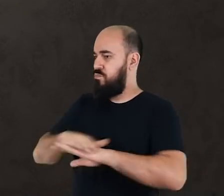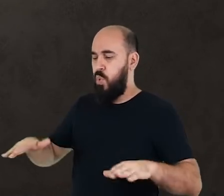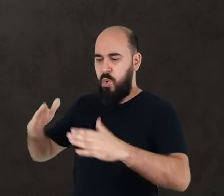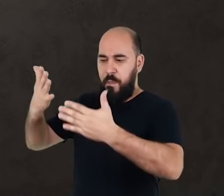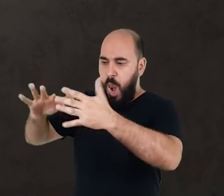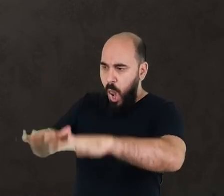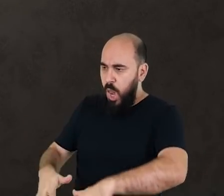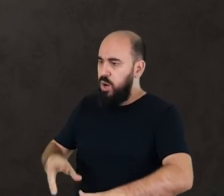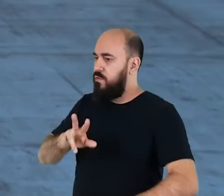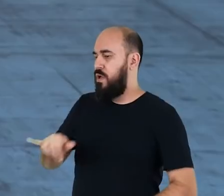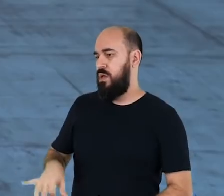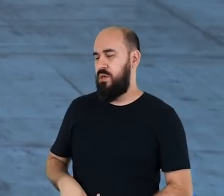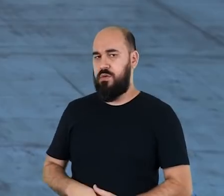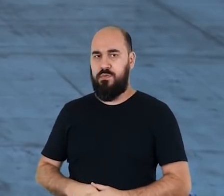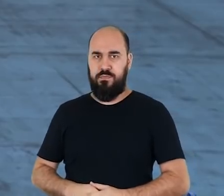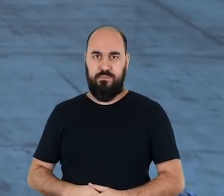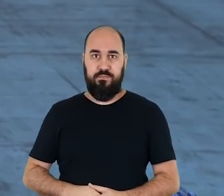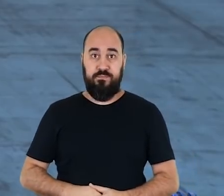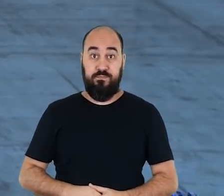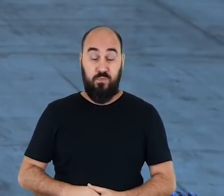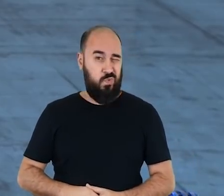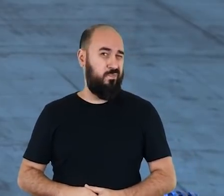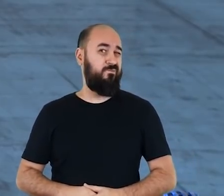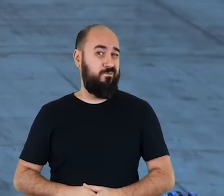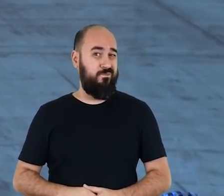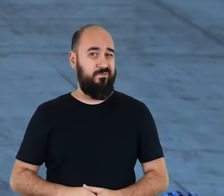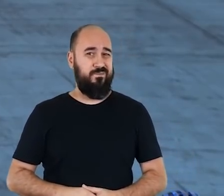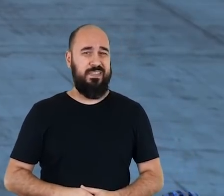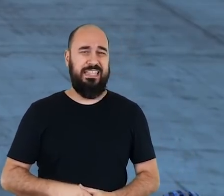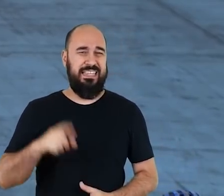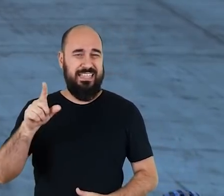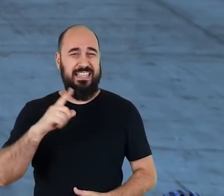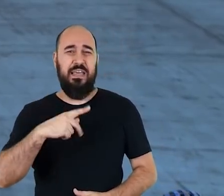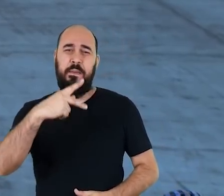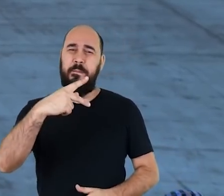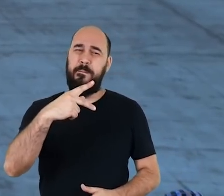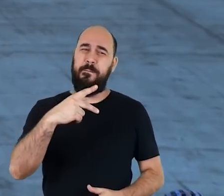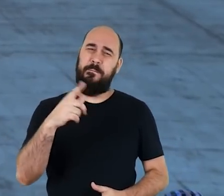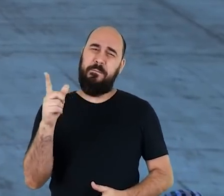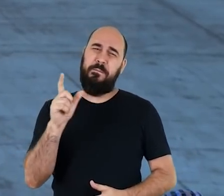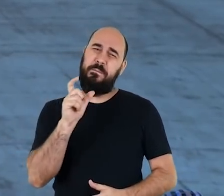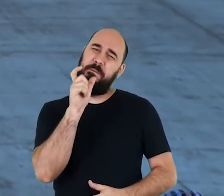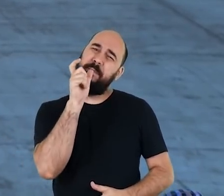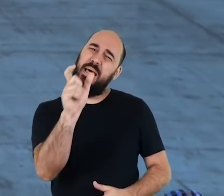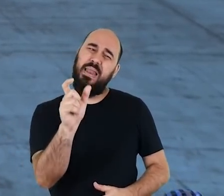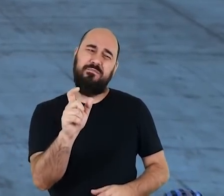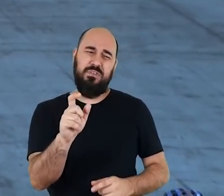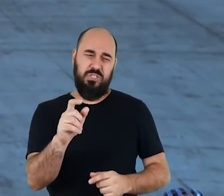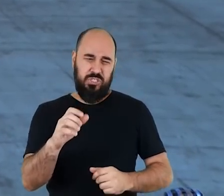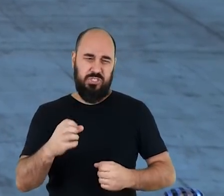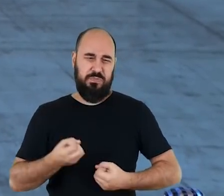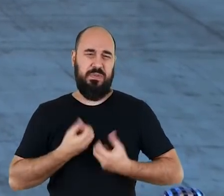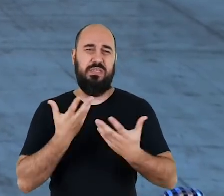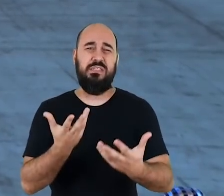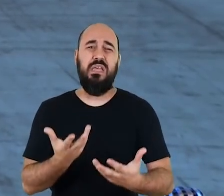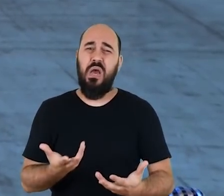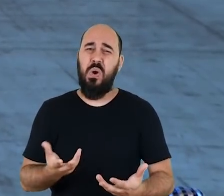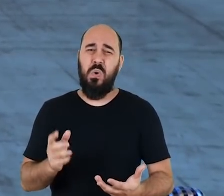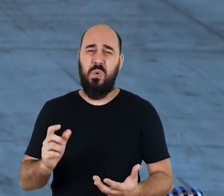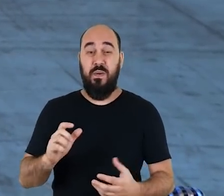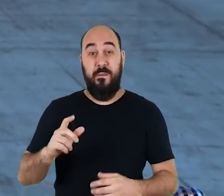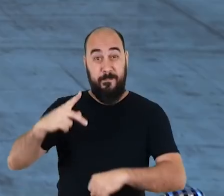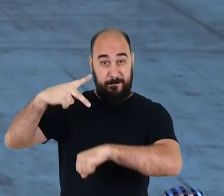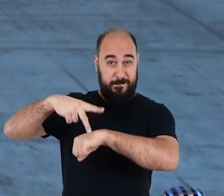26, 14. Penha descalvada. O que significa essa expressão tão estranha? Penha é pedra